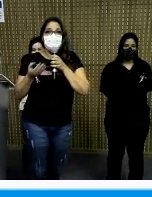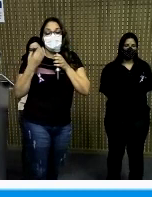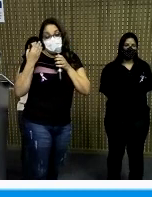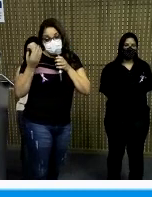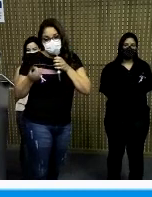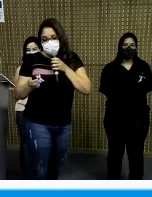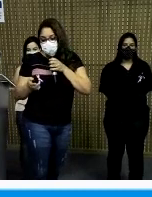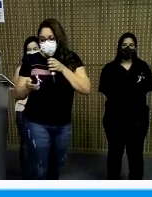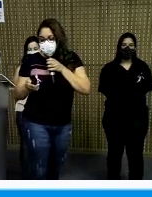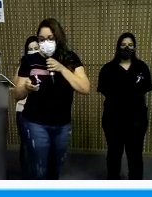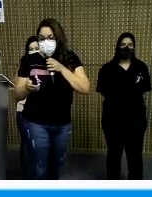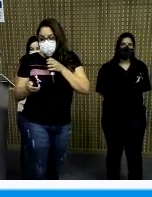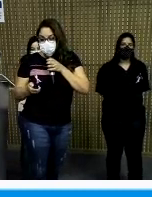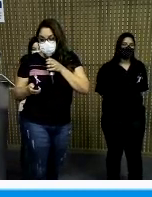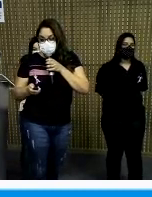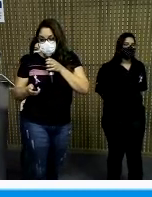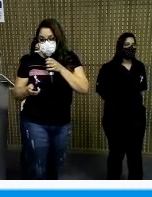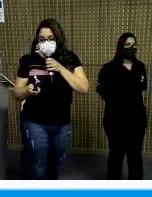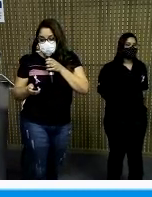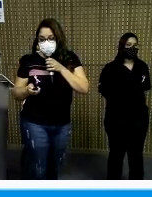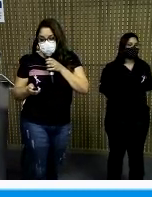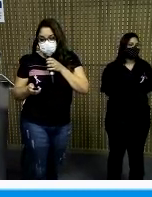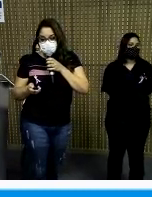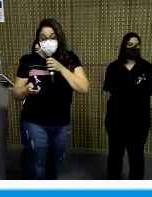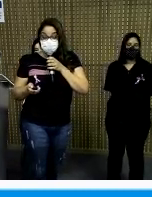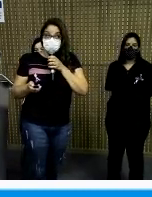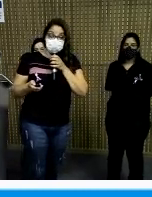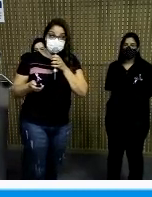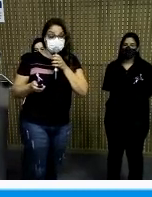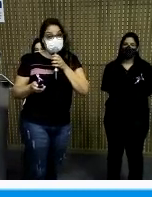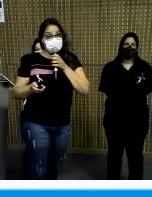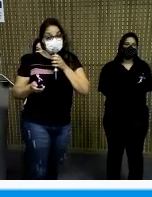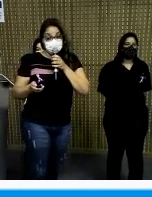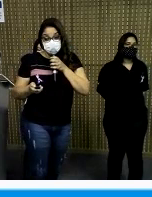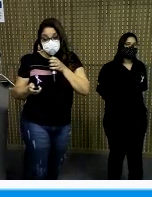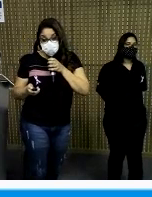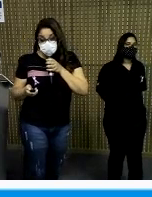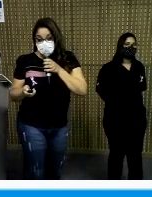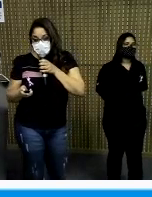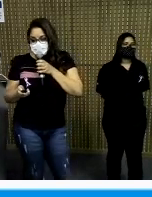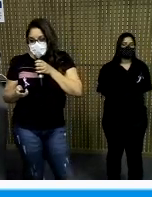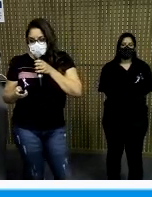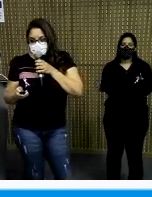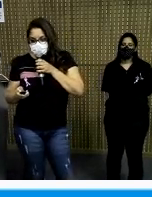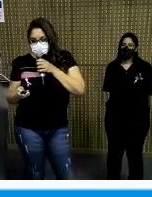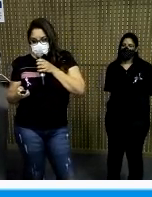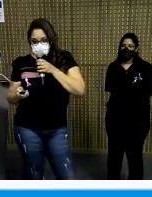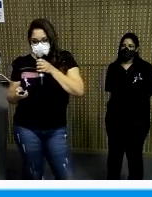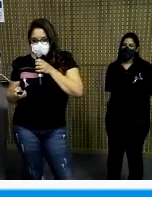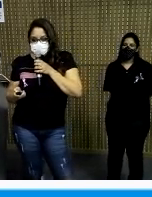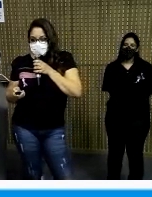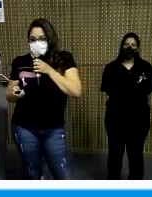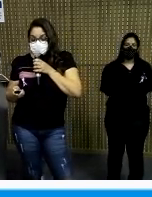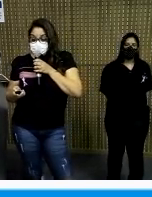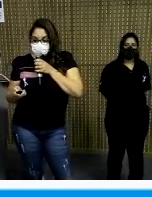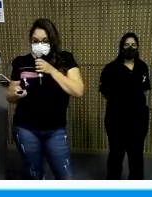né, a gente fica com essa lacuna aí e tem que estar com tudo planejado previamente para não ter problemas